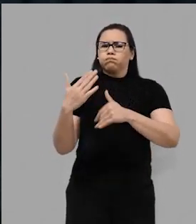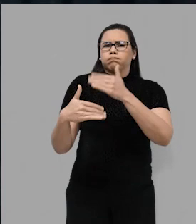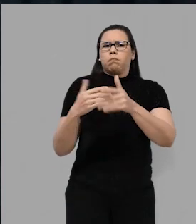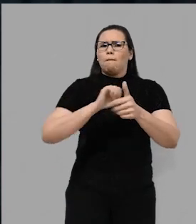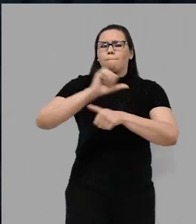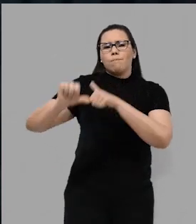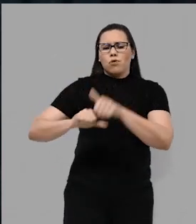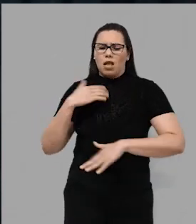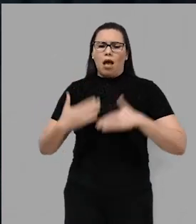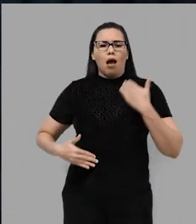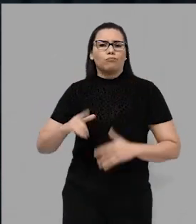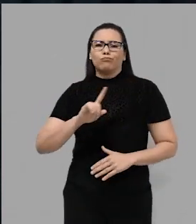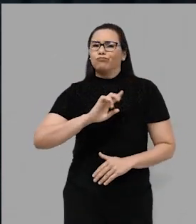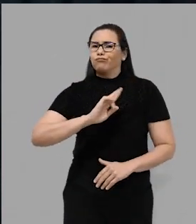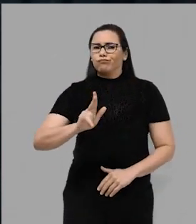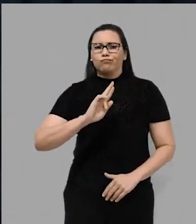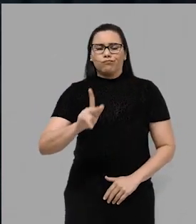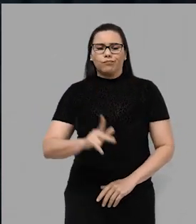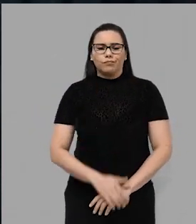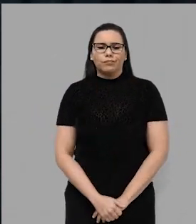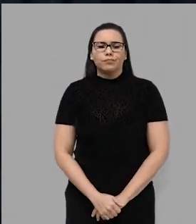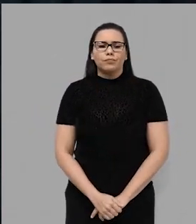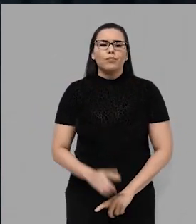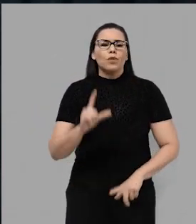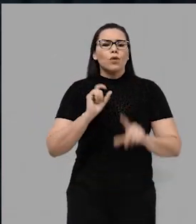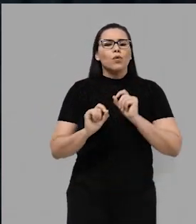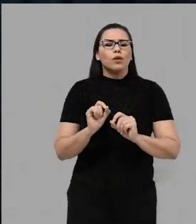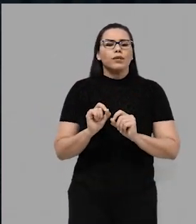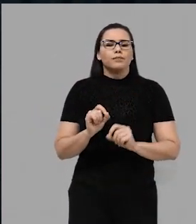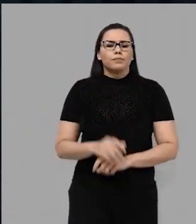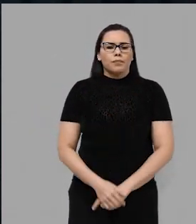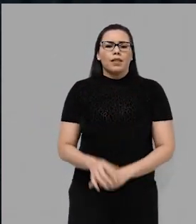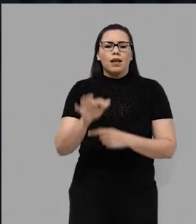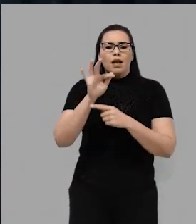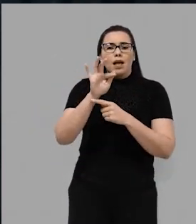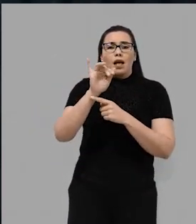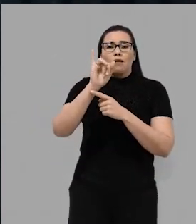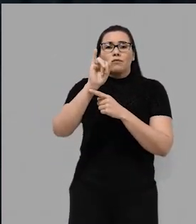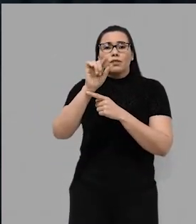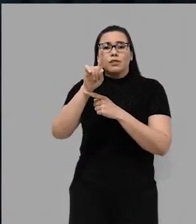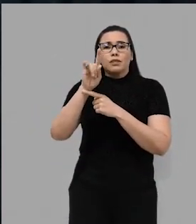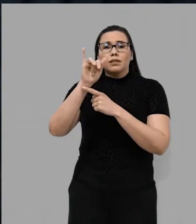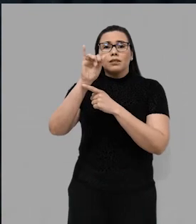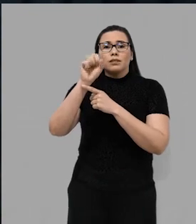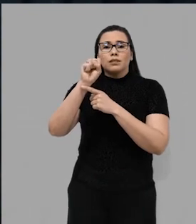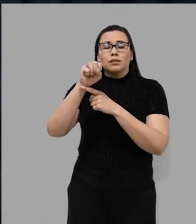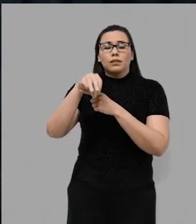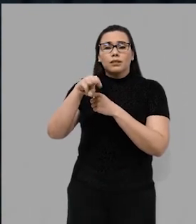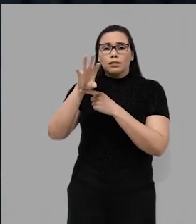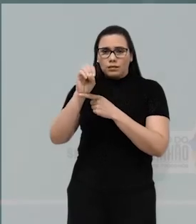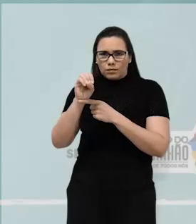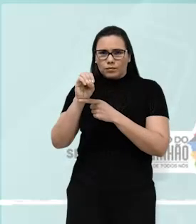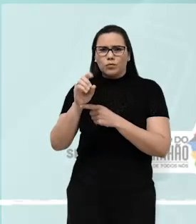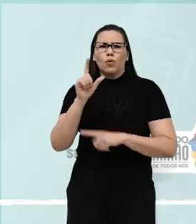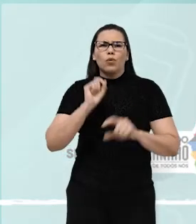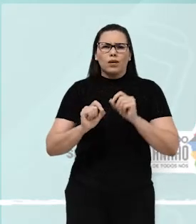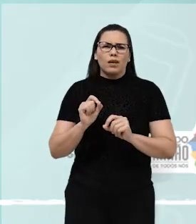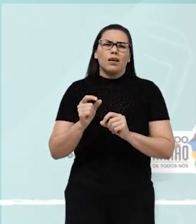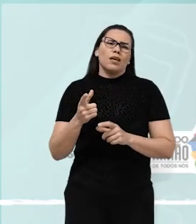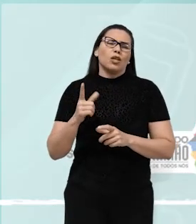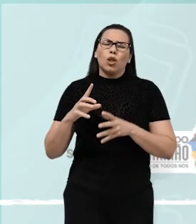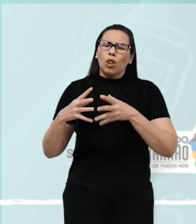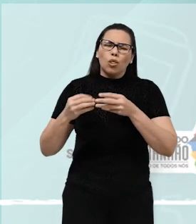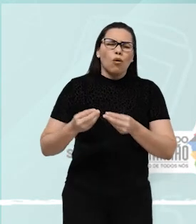que as espécies que existiram desde o início da criação, elas são iguais